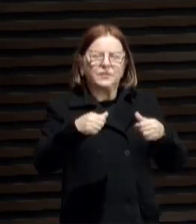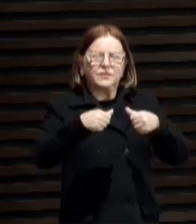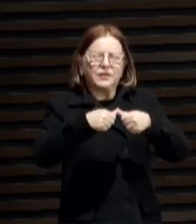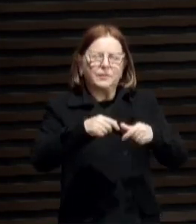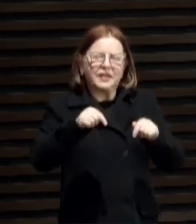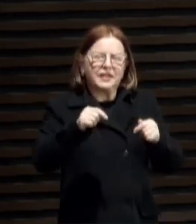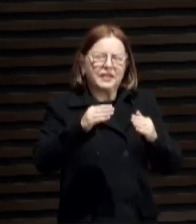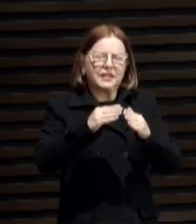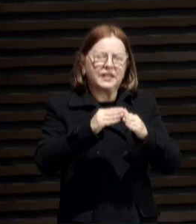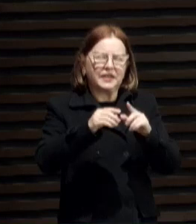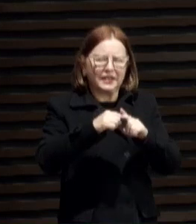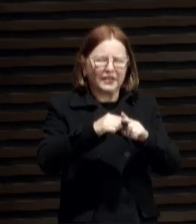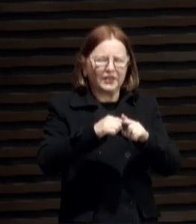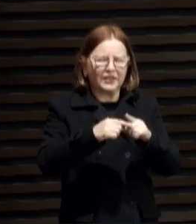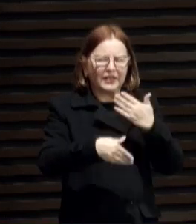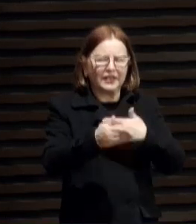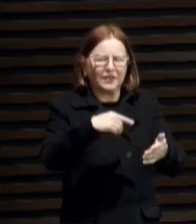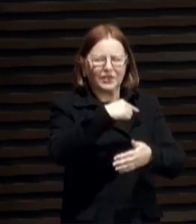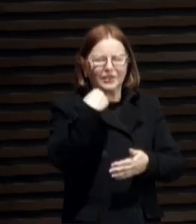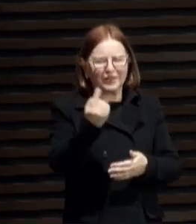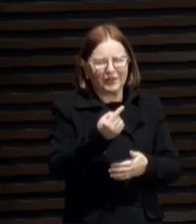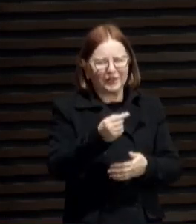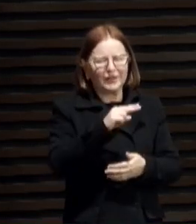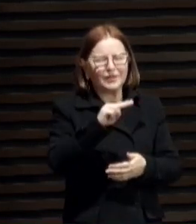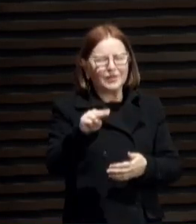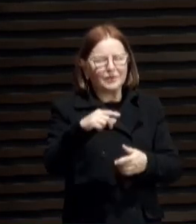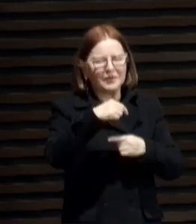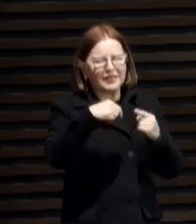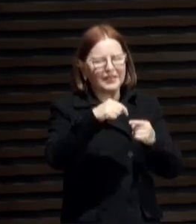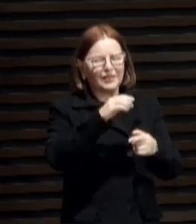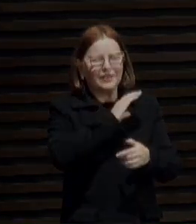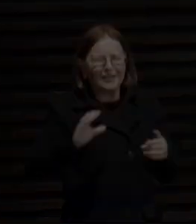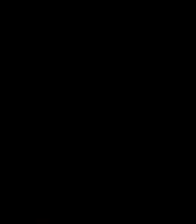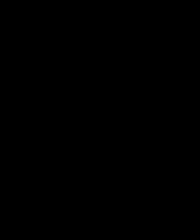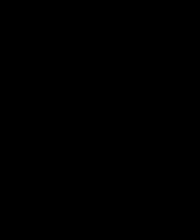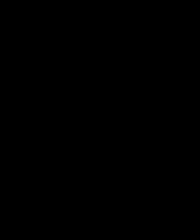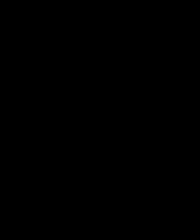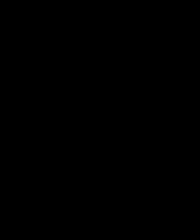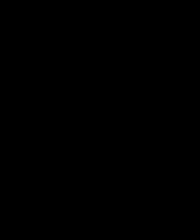através de nós e em nós. E é no nome santo de Cristo Jesus que eu oro. Amém.